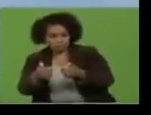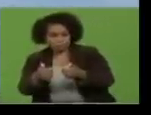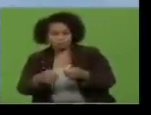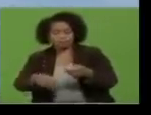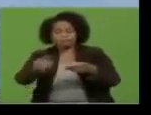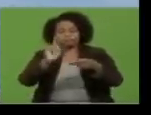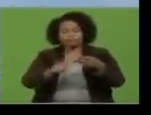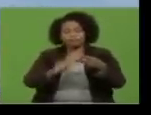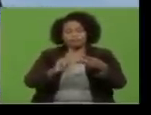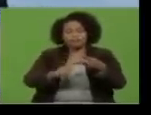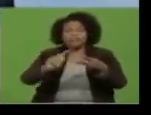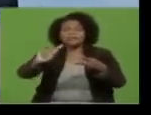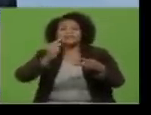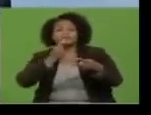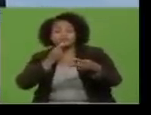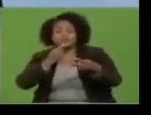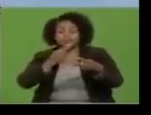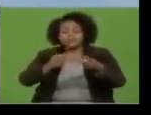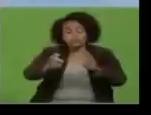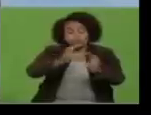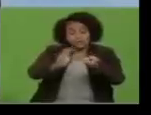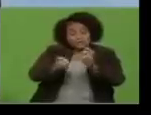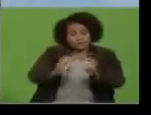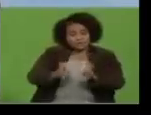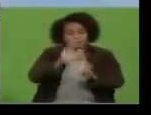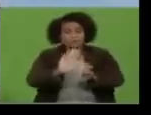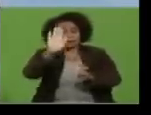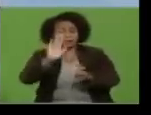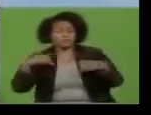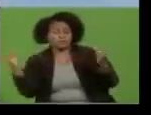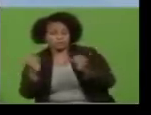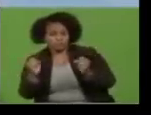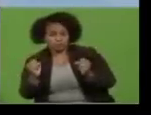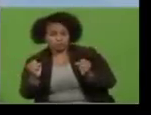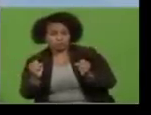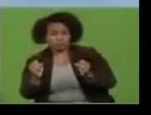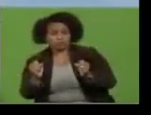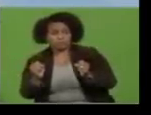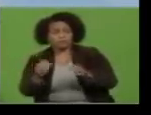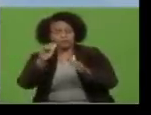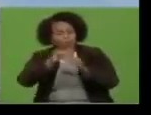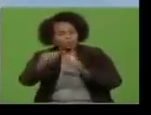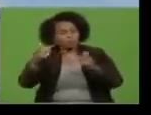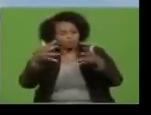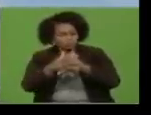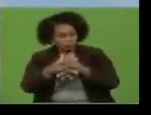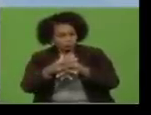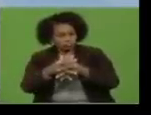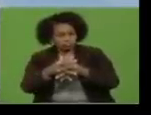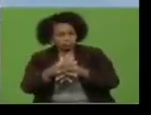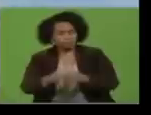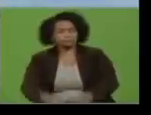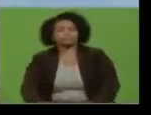de resposta do Sistema Nacional de Saúde continuar a estar assegurada. E